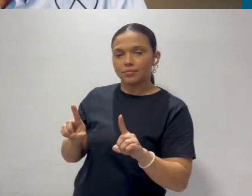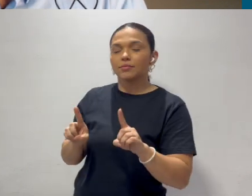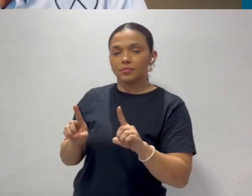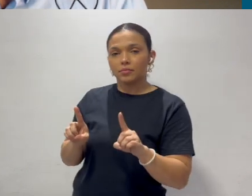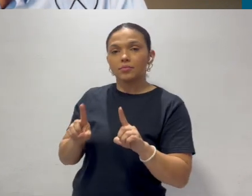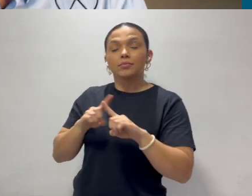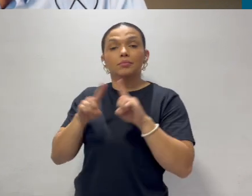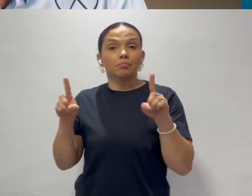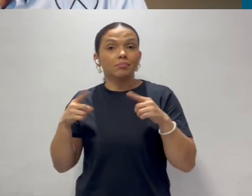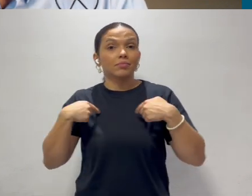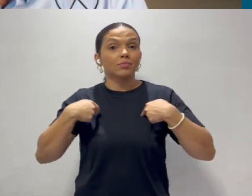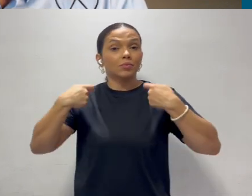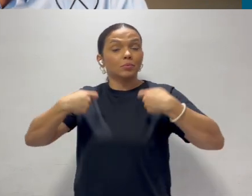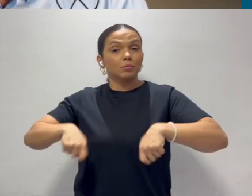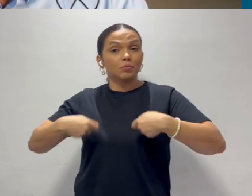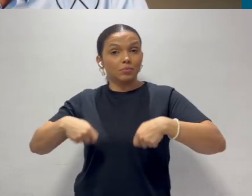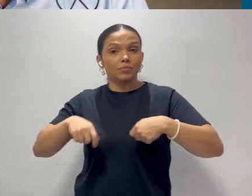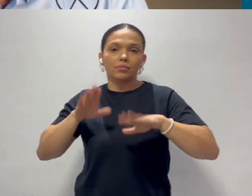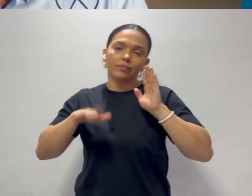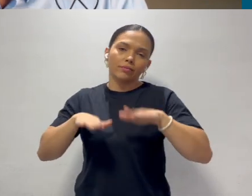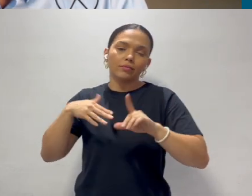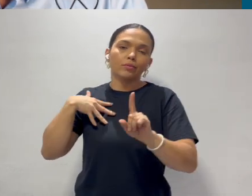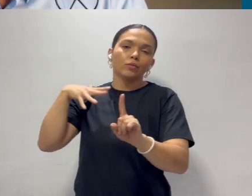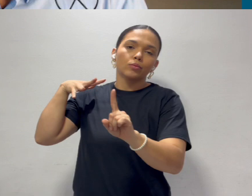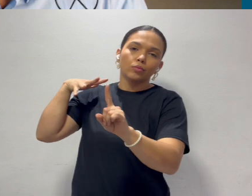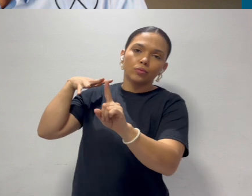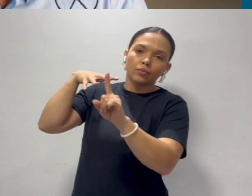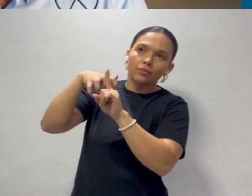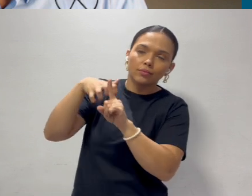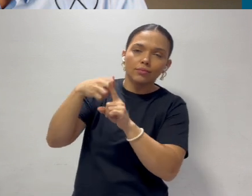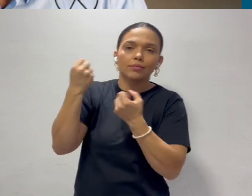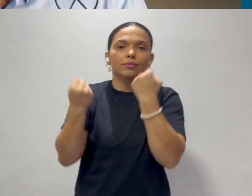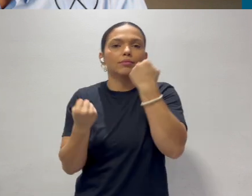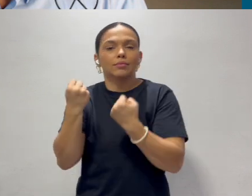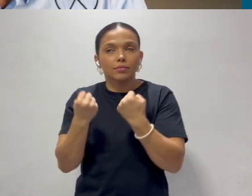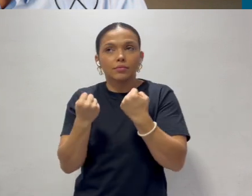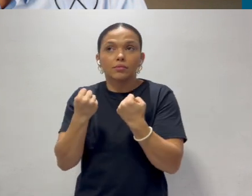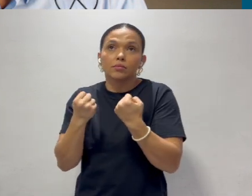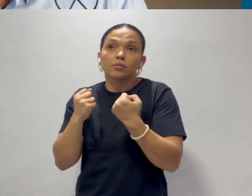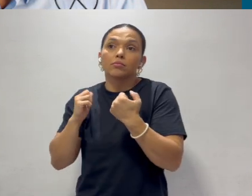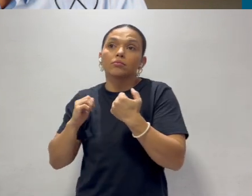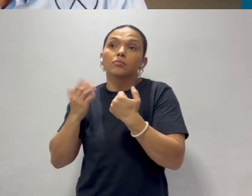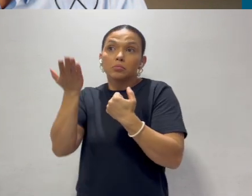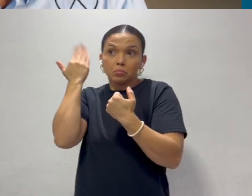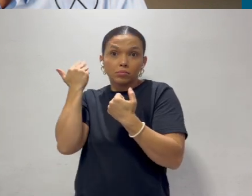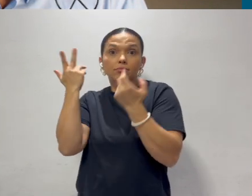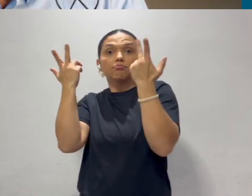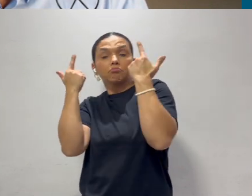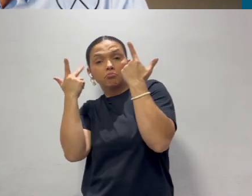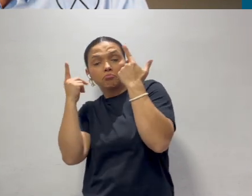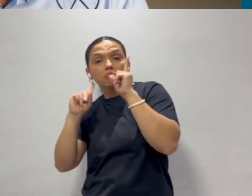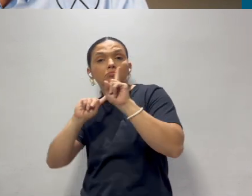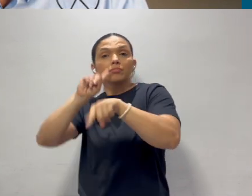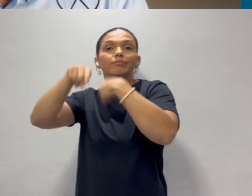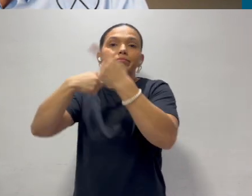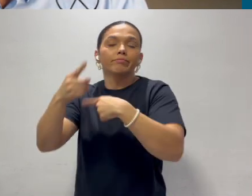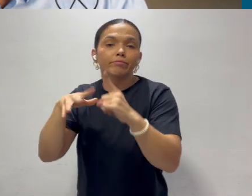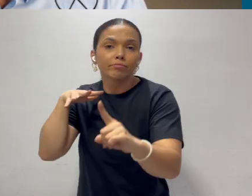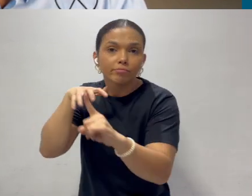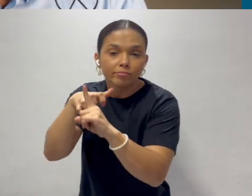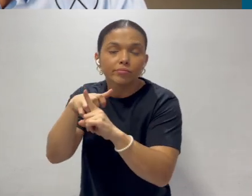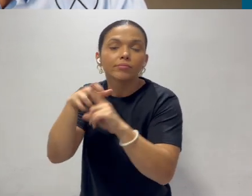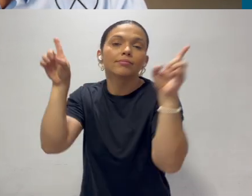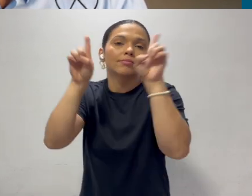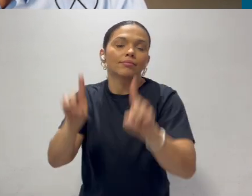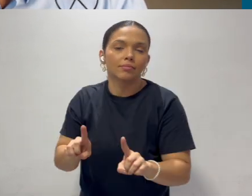vendo. Só que você precisa. Eu posso ter sofrido um acidente automobilístico e me tornei uma pessoa com deficiência física